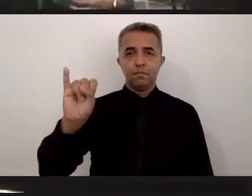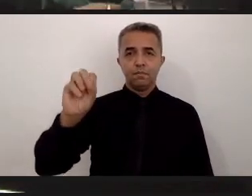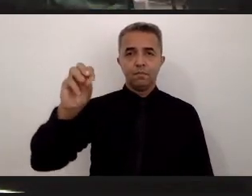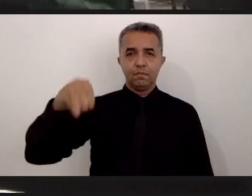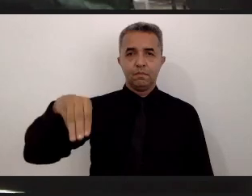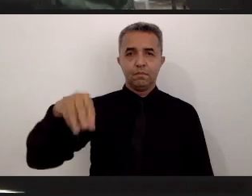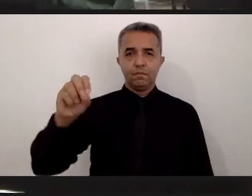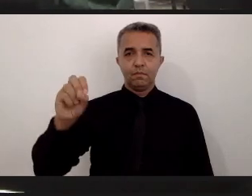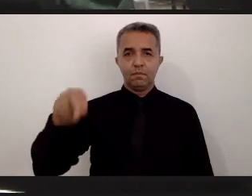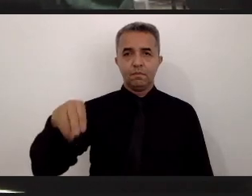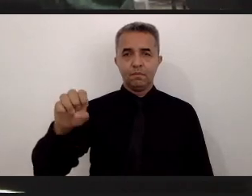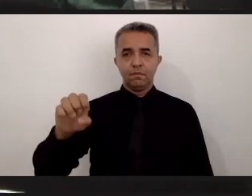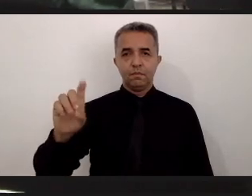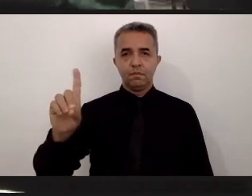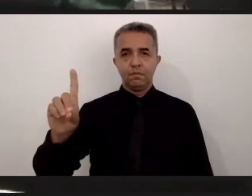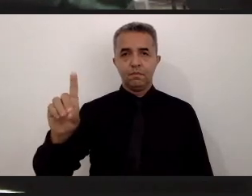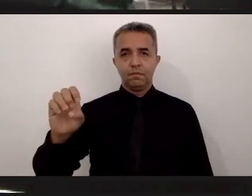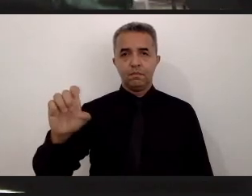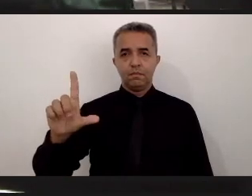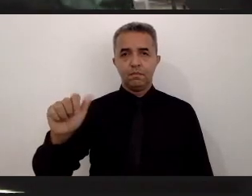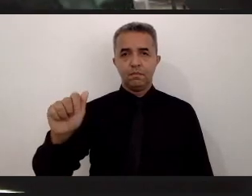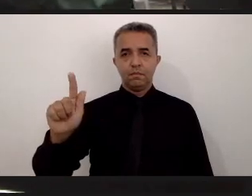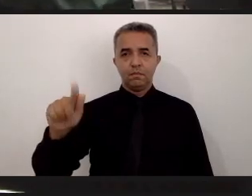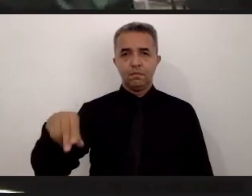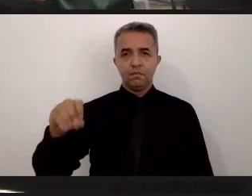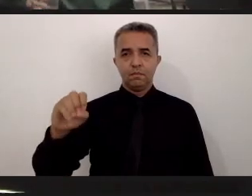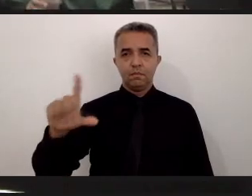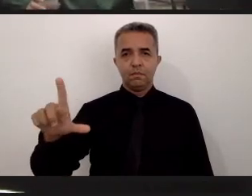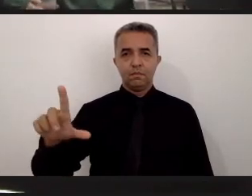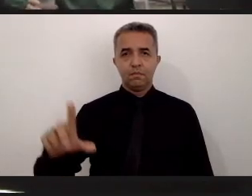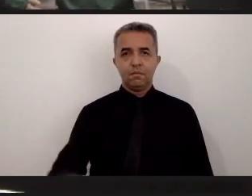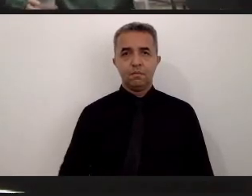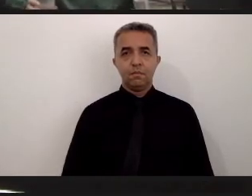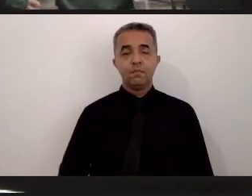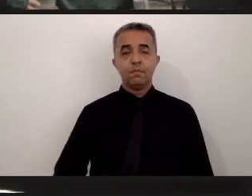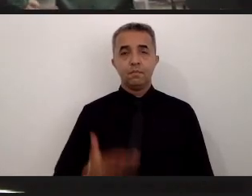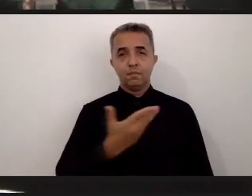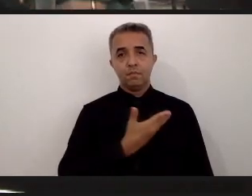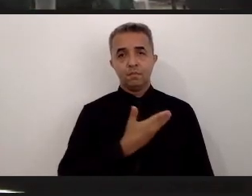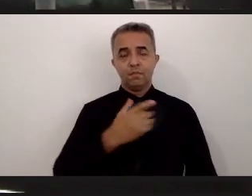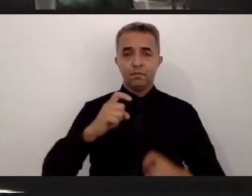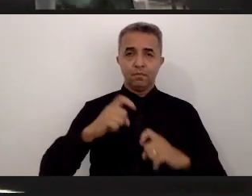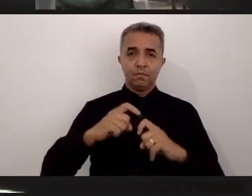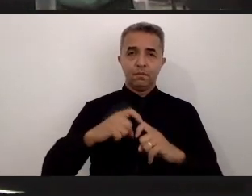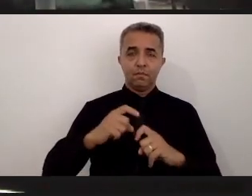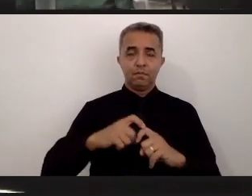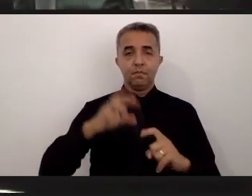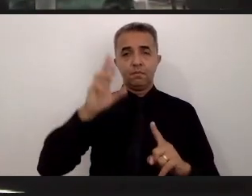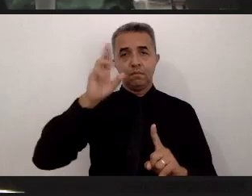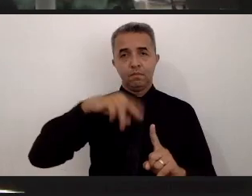conhecer o pai dela, colega médico e referência também dentro do nosso estado.